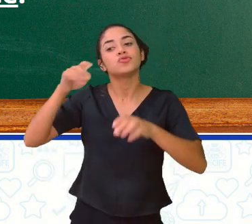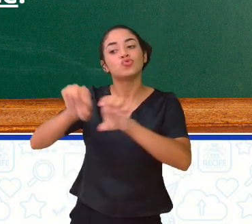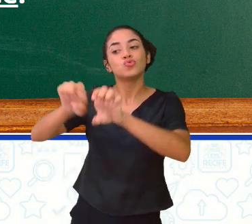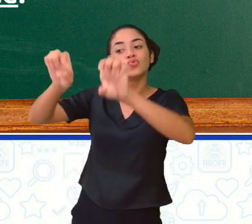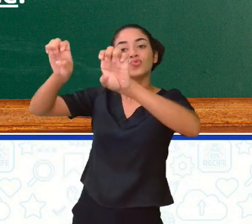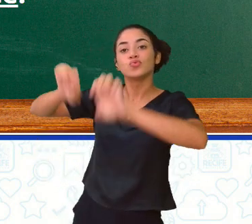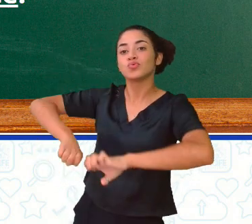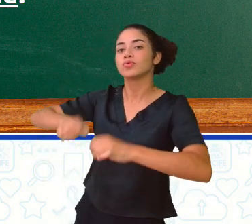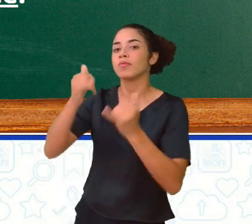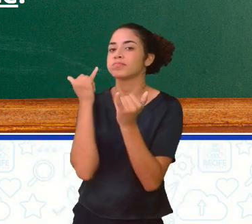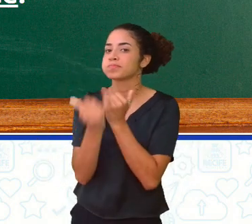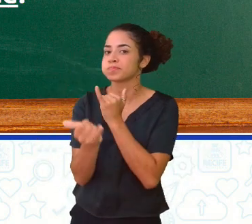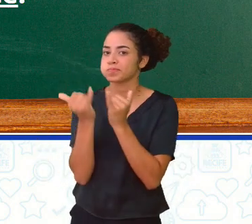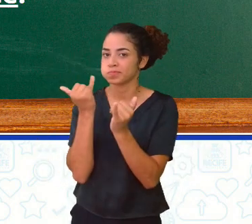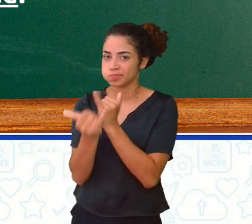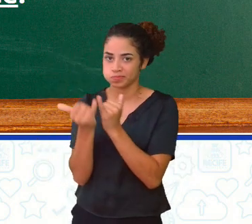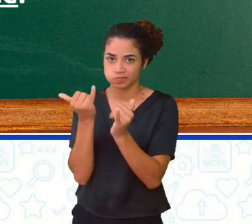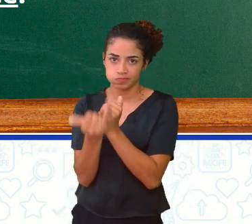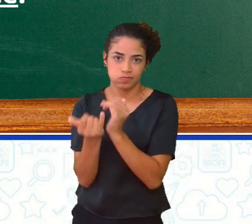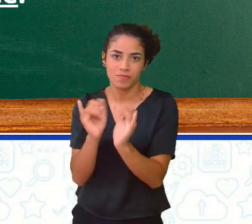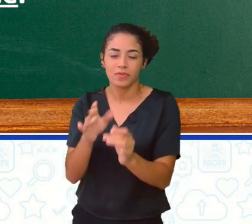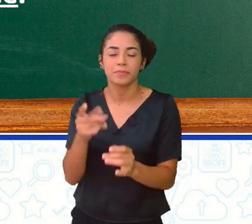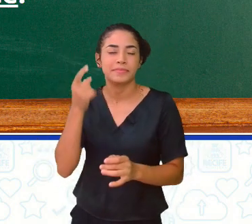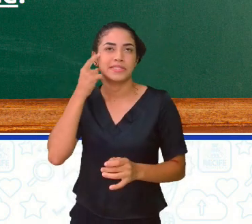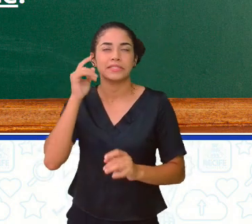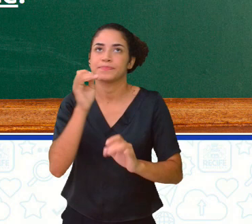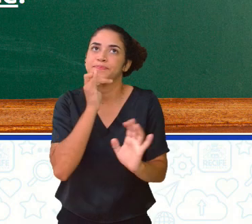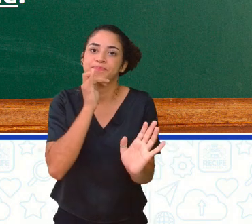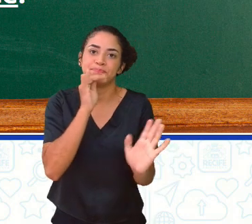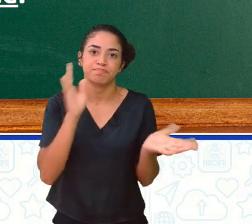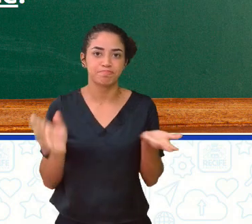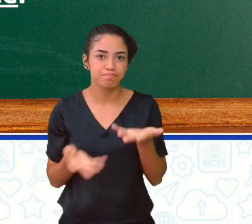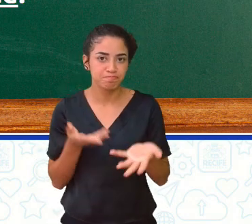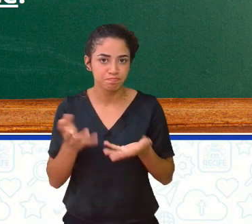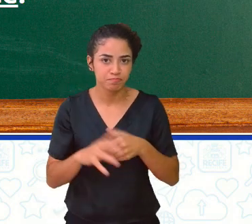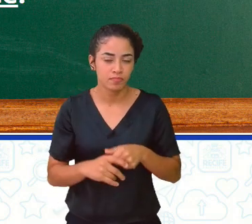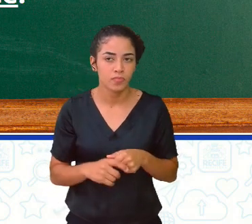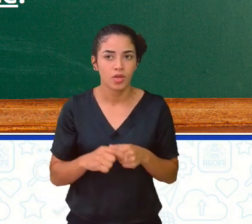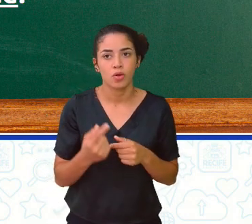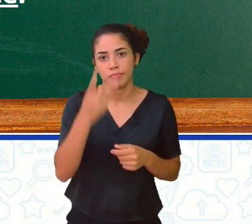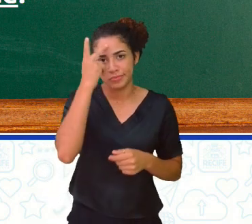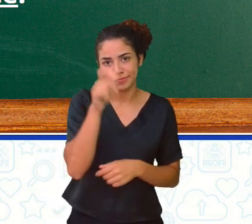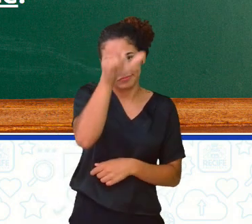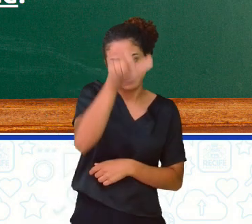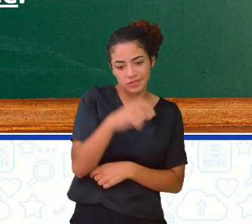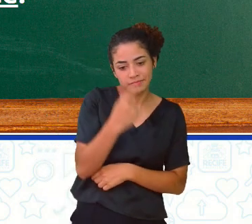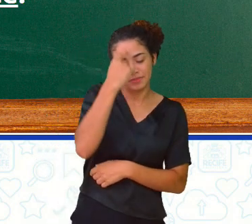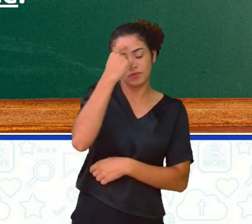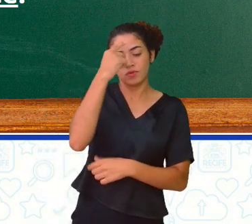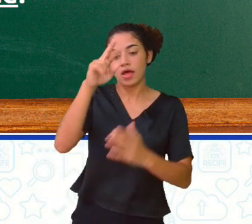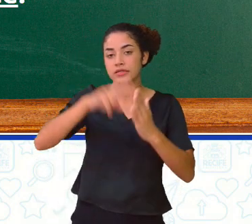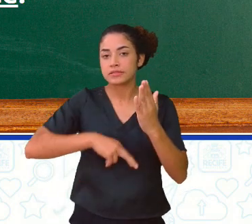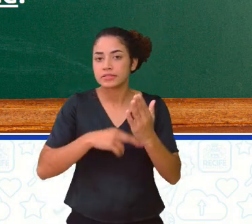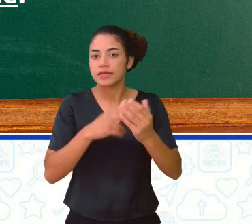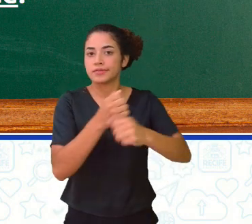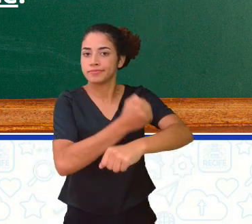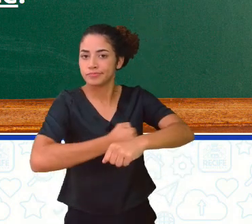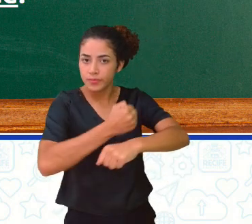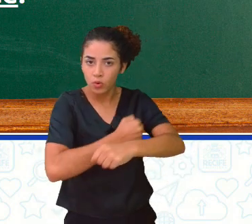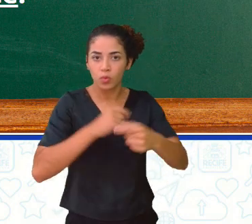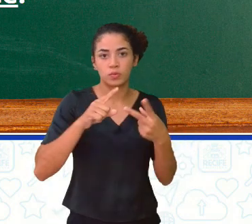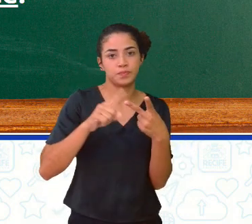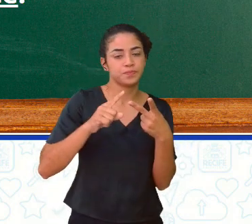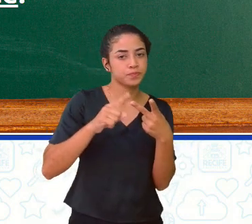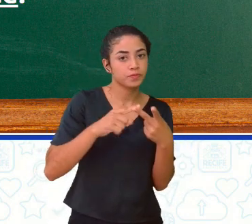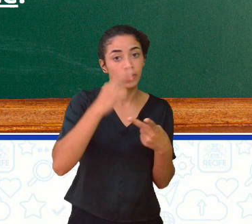estruturas semelhantes. Vocês vão pensar em, sei lá, por exemplo, um pensou em uma receita de bolo, o outro uma receita de